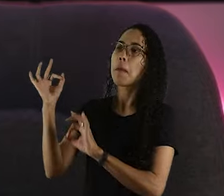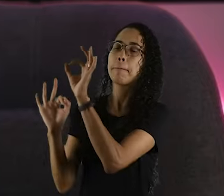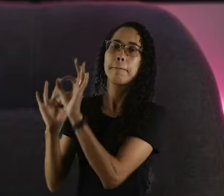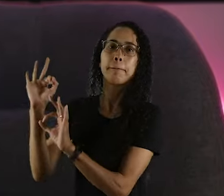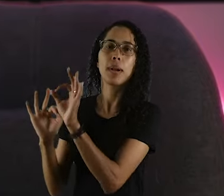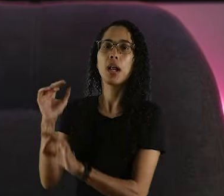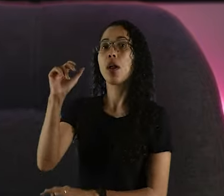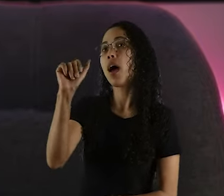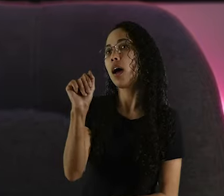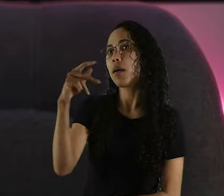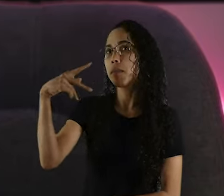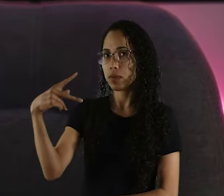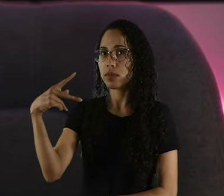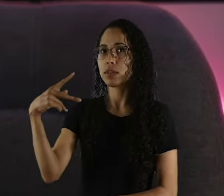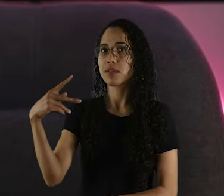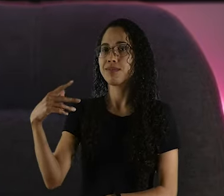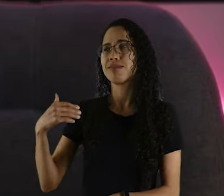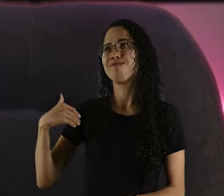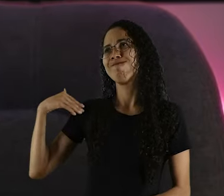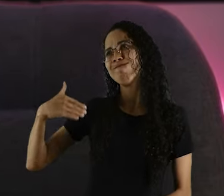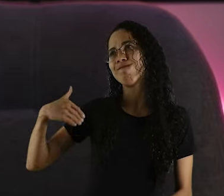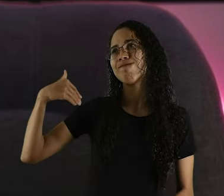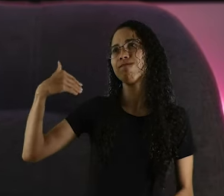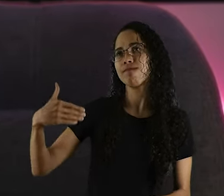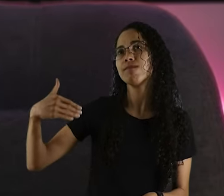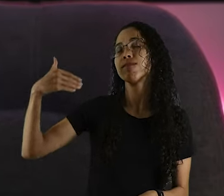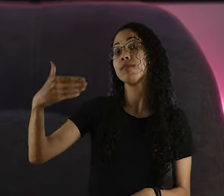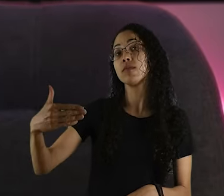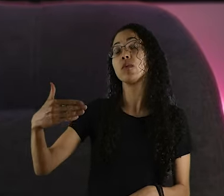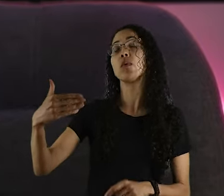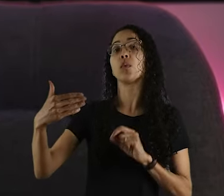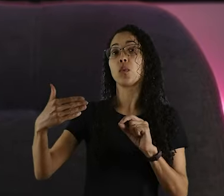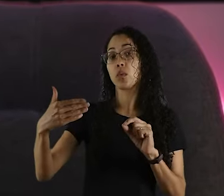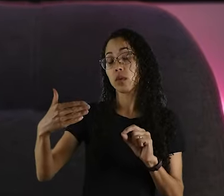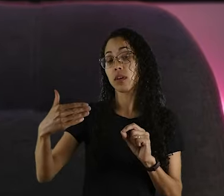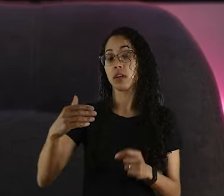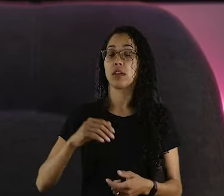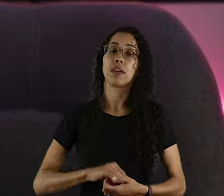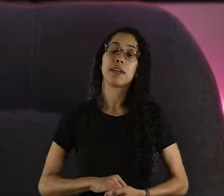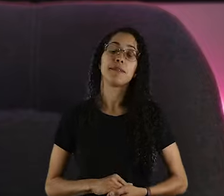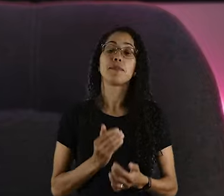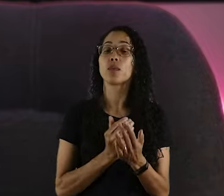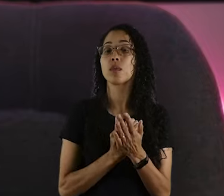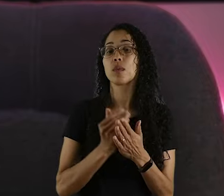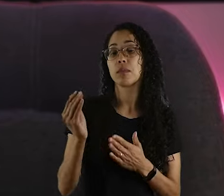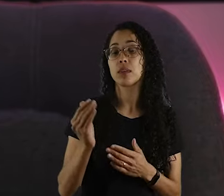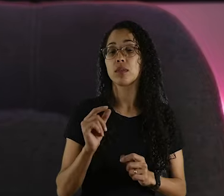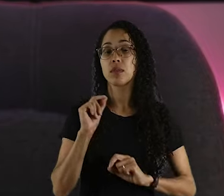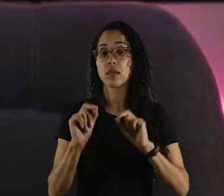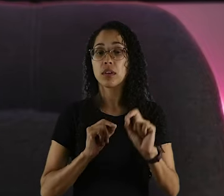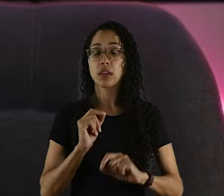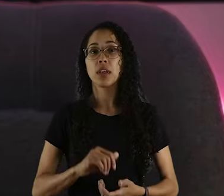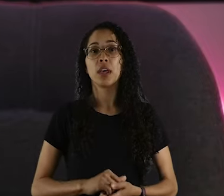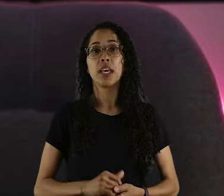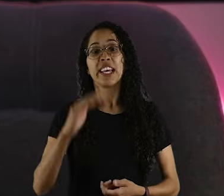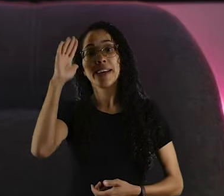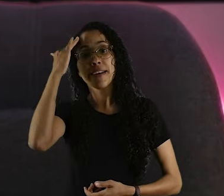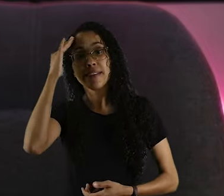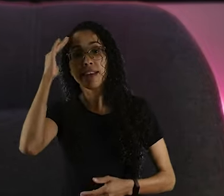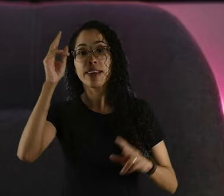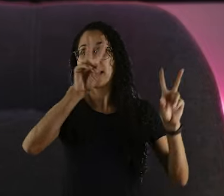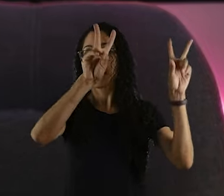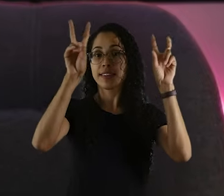mas ao longo dos anos, né, o tempo que se passou, né, e aí começou a questão da gente começar a